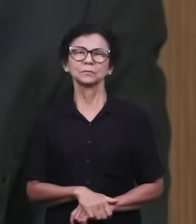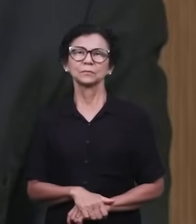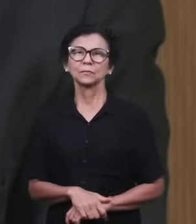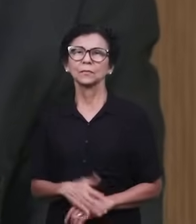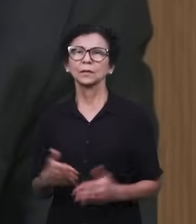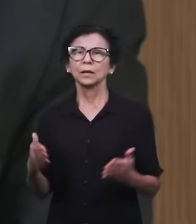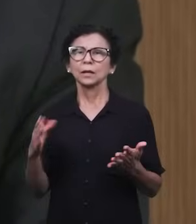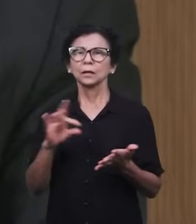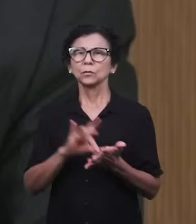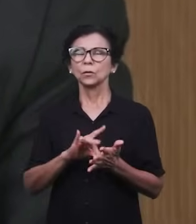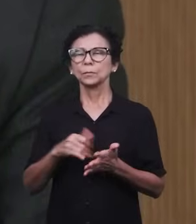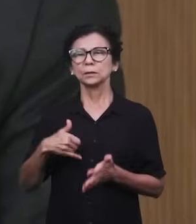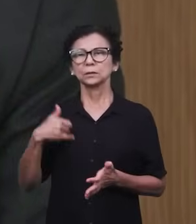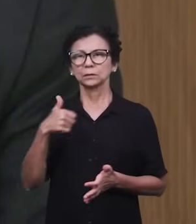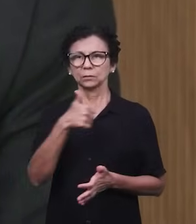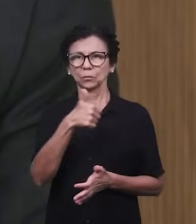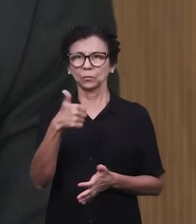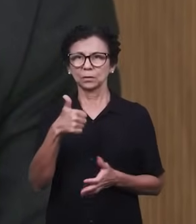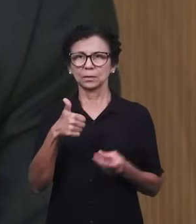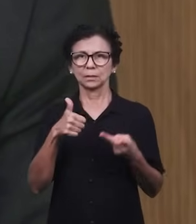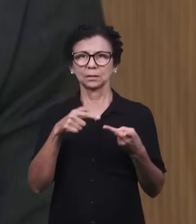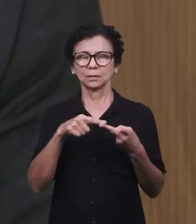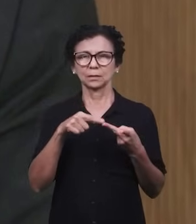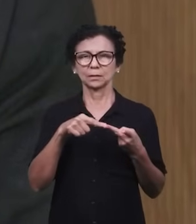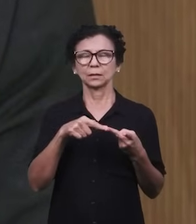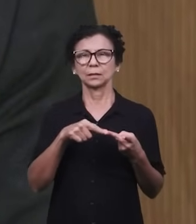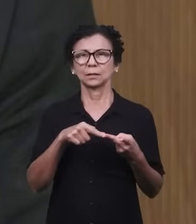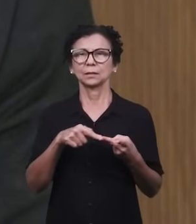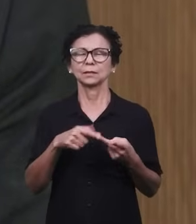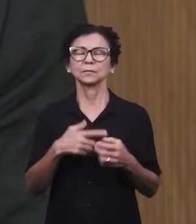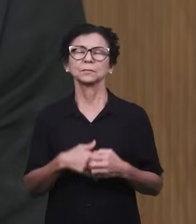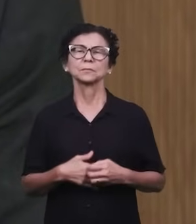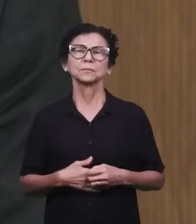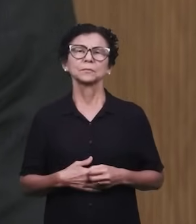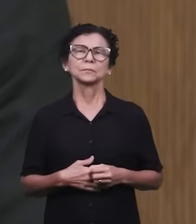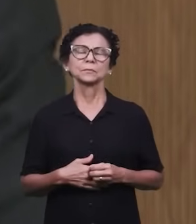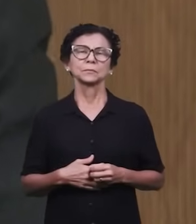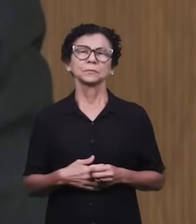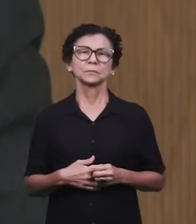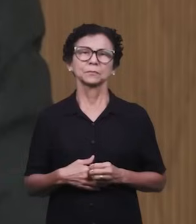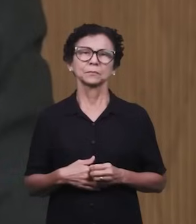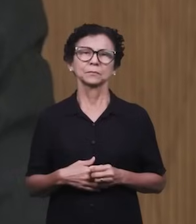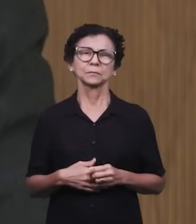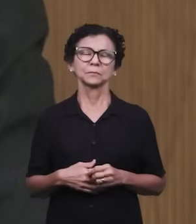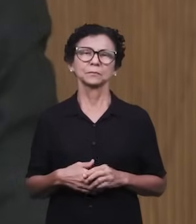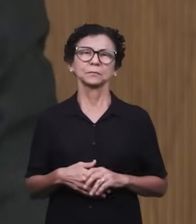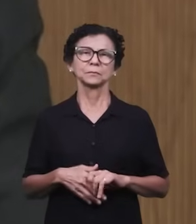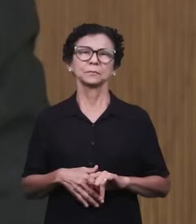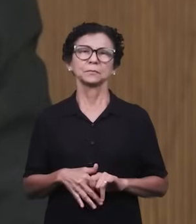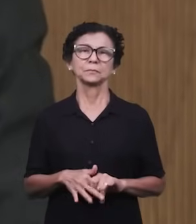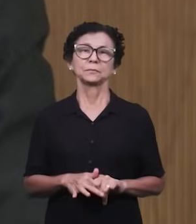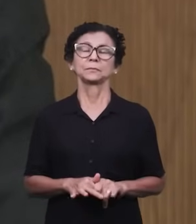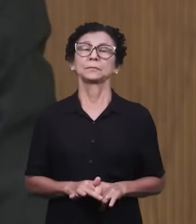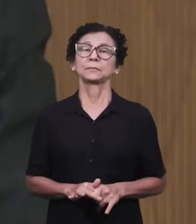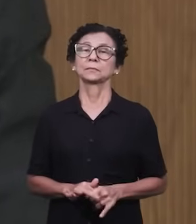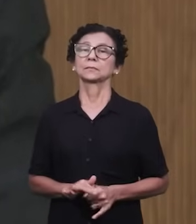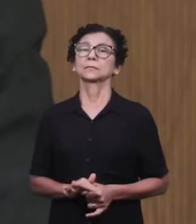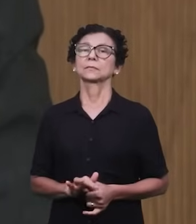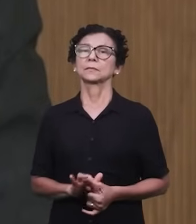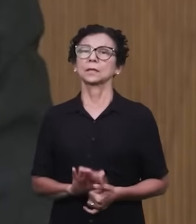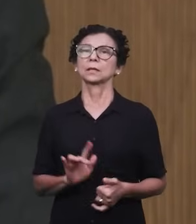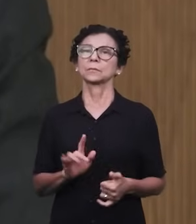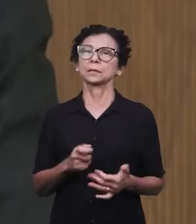ela foi se despontando e dando conta daquilo que era proposto, e às vezes até mais. Então, quando a Jane percebeu